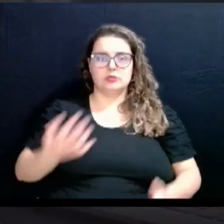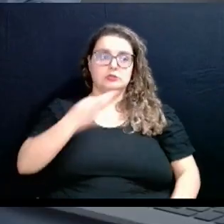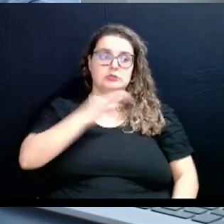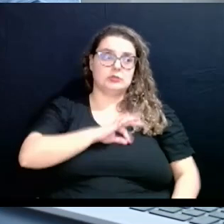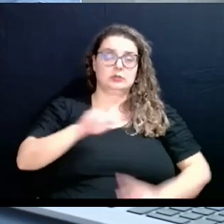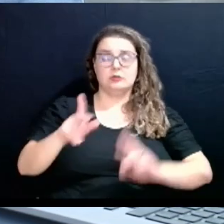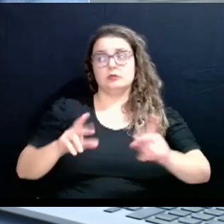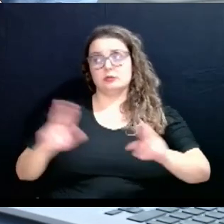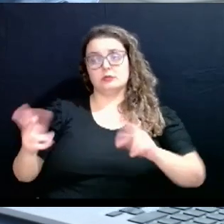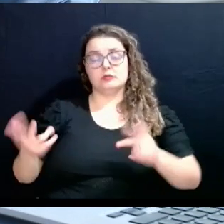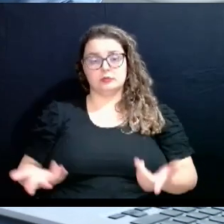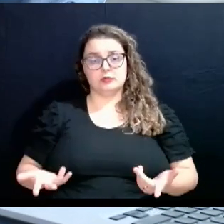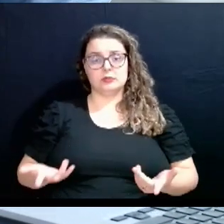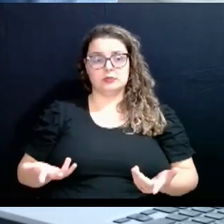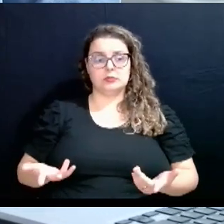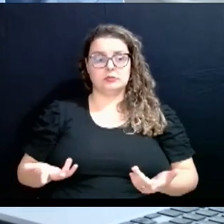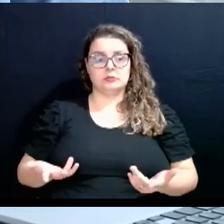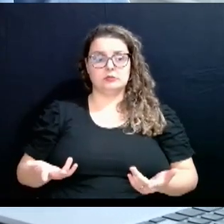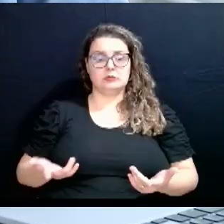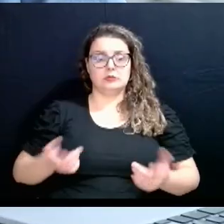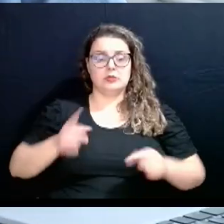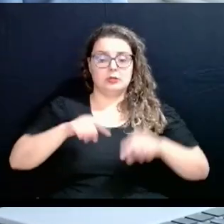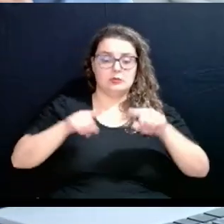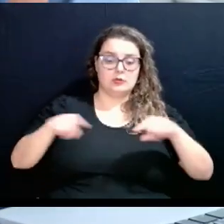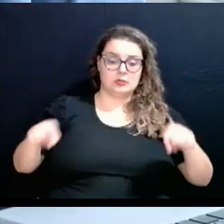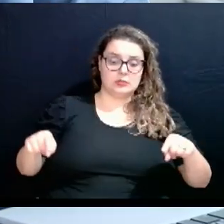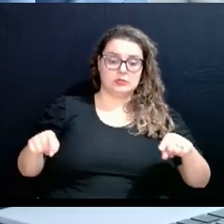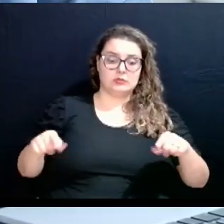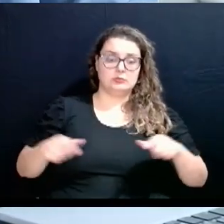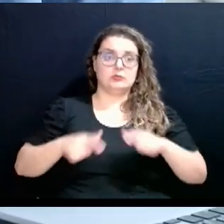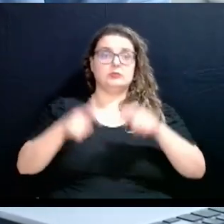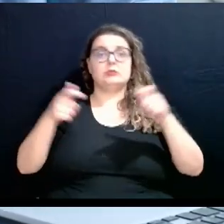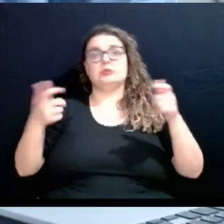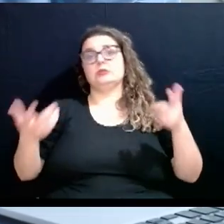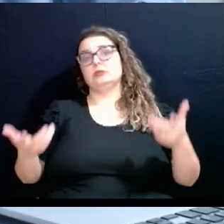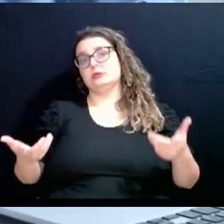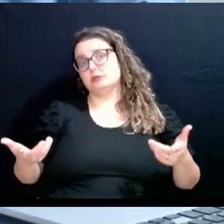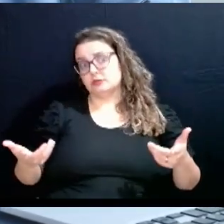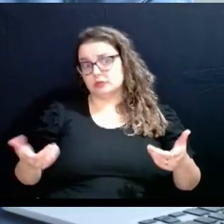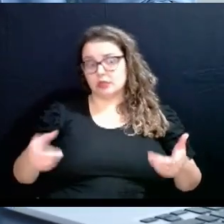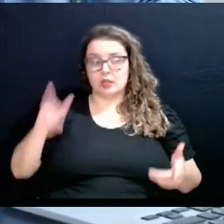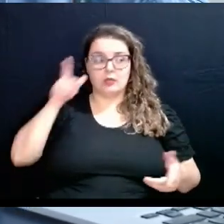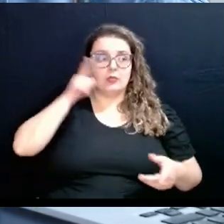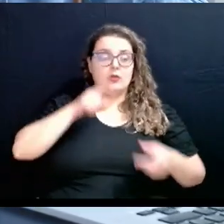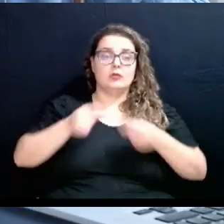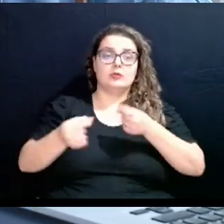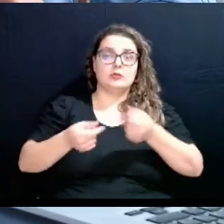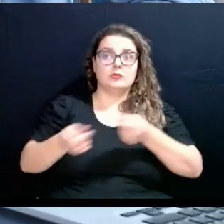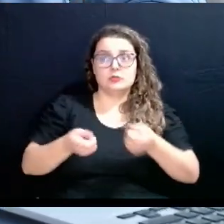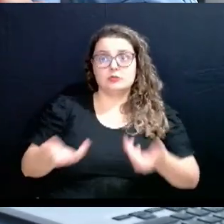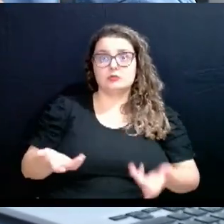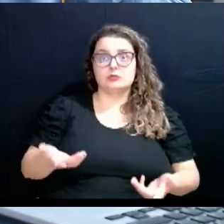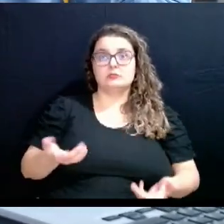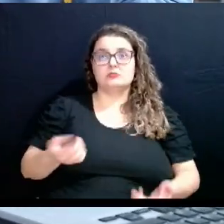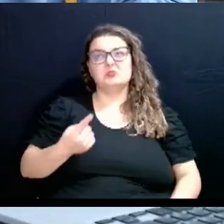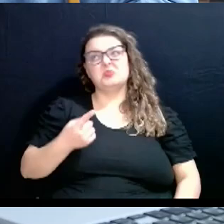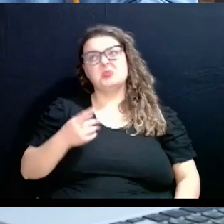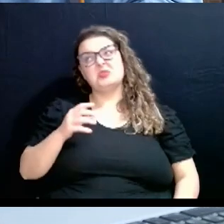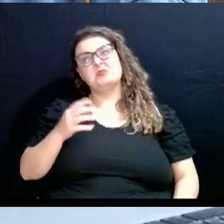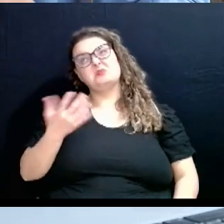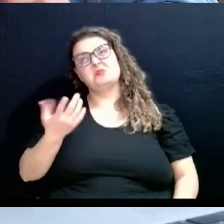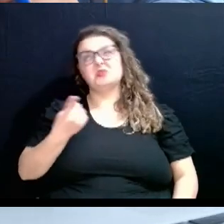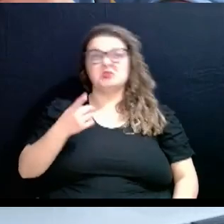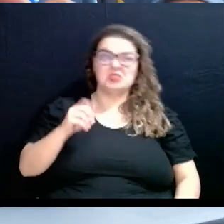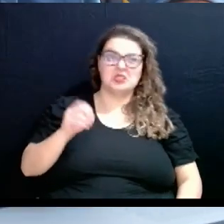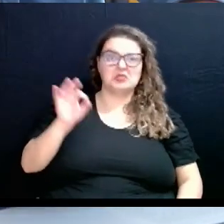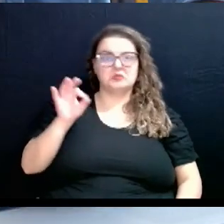ganham salários diferentes. Né? A variação vai ser muito grande, você vai conseguir economizar muito, não sei, talvez